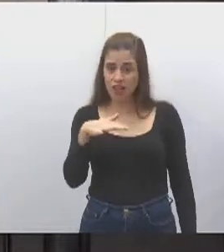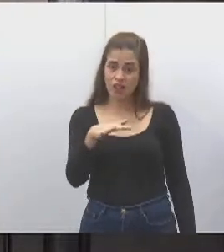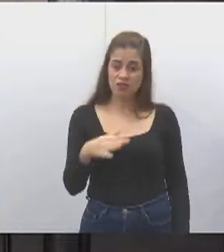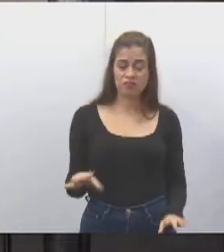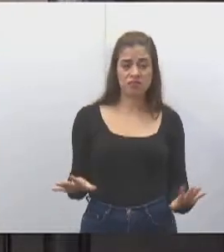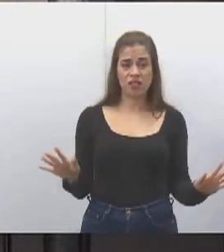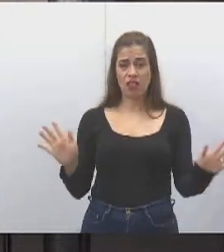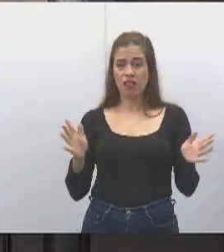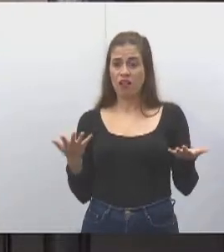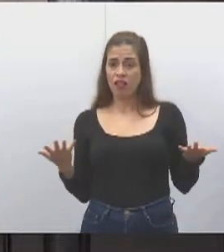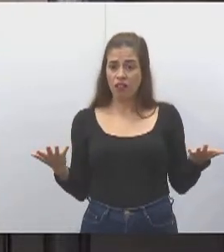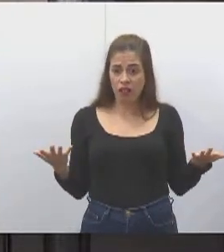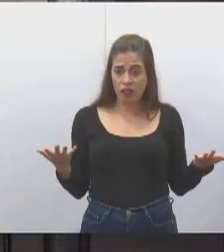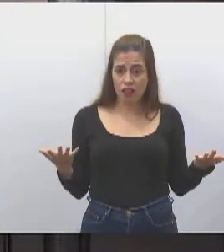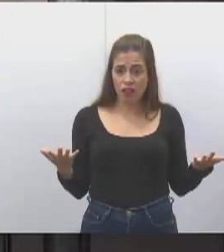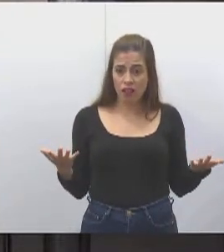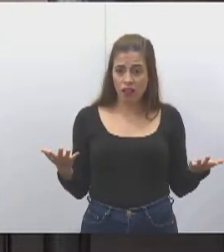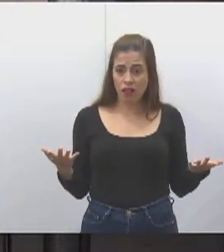fica